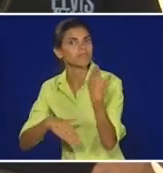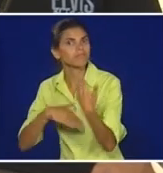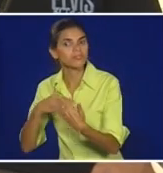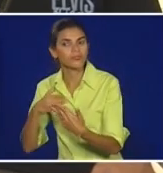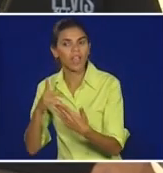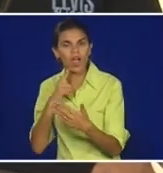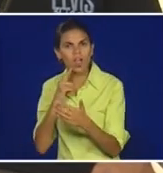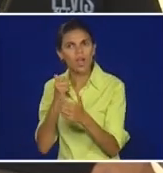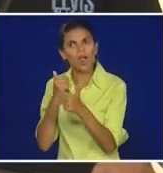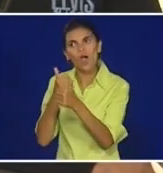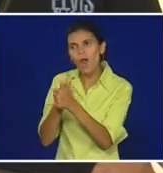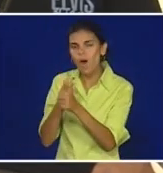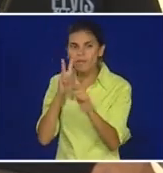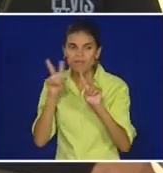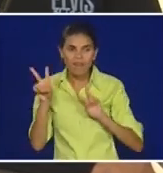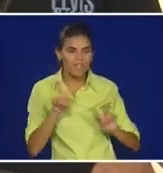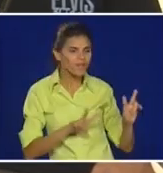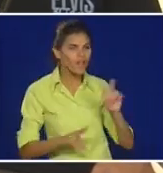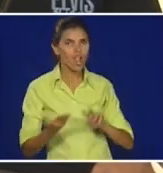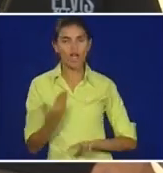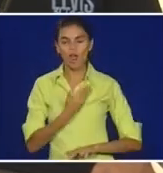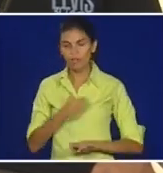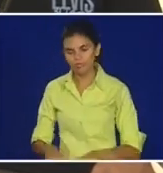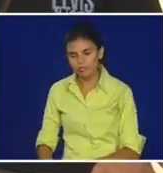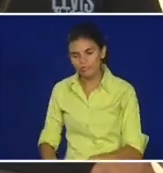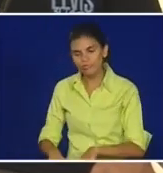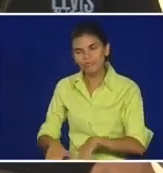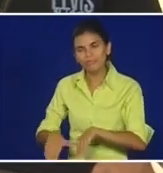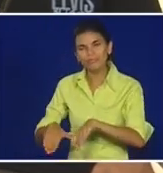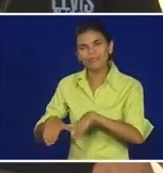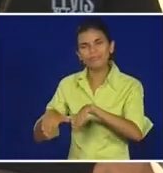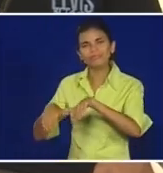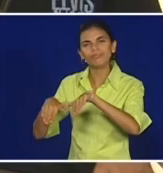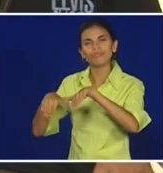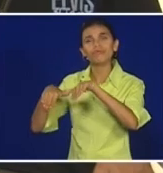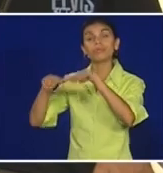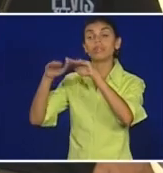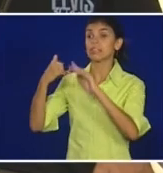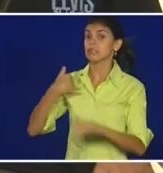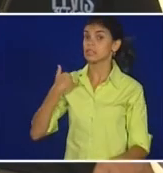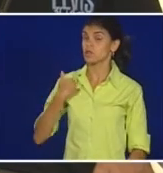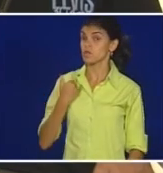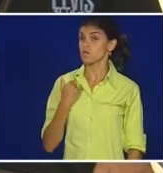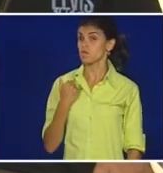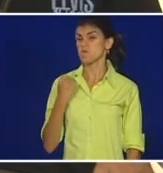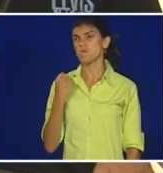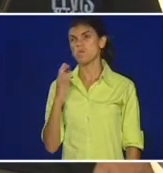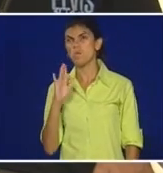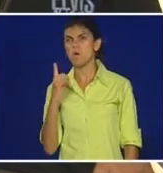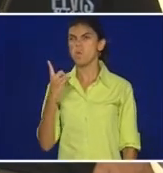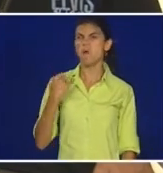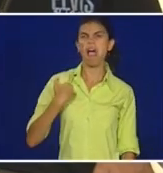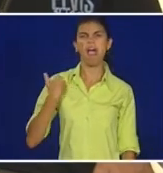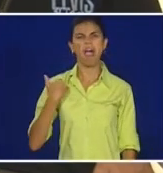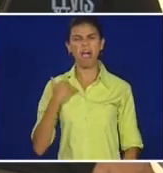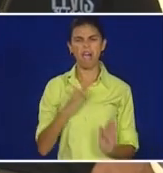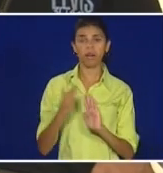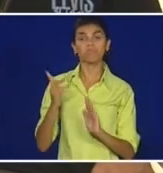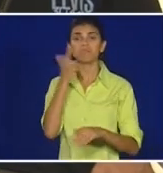coleguinhas durante toda a vida escolar dele. Com um ano e pouquinho, o João já estava em tratamento fonoaudiológico,